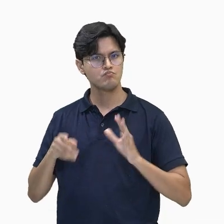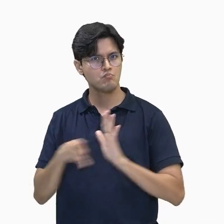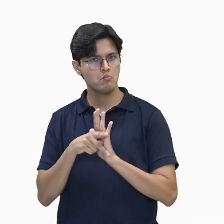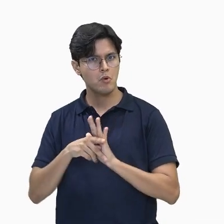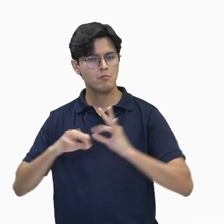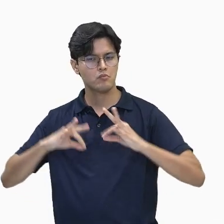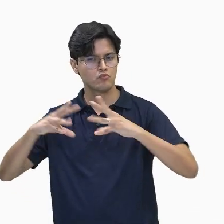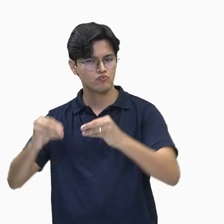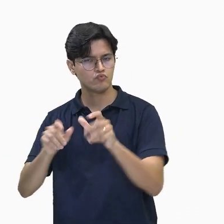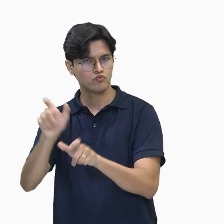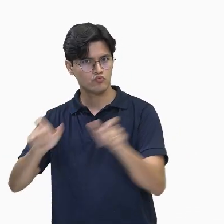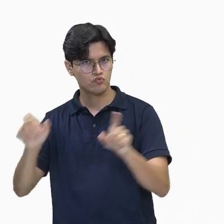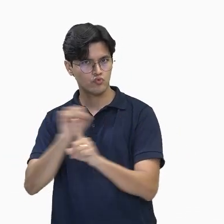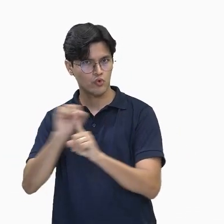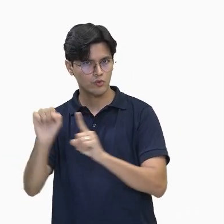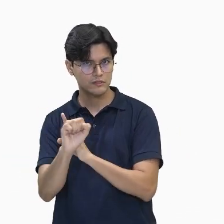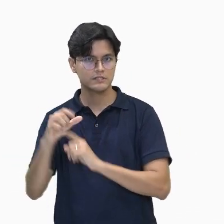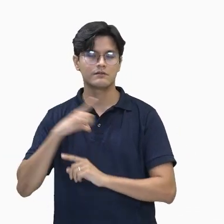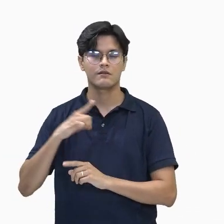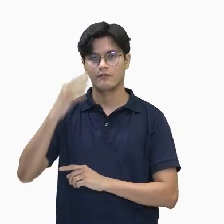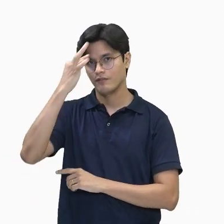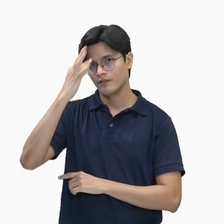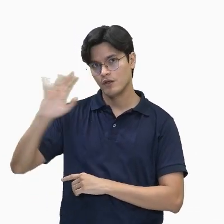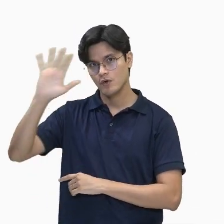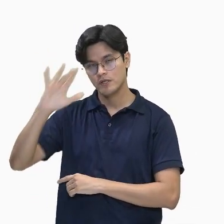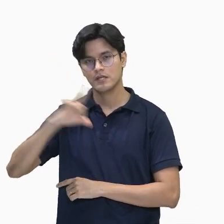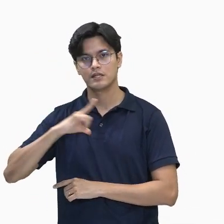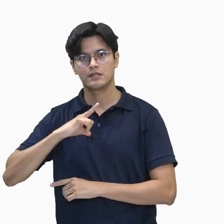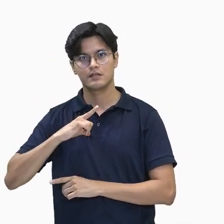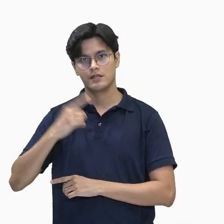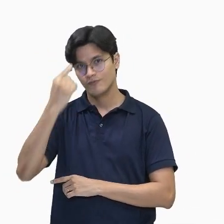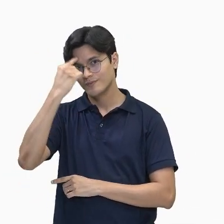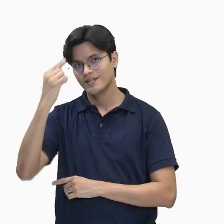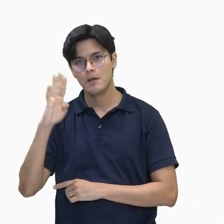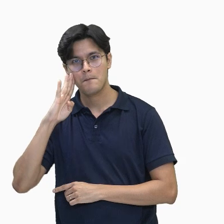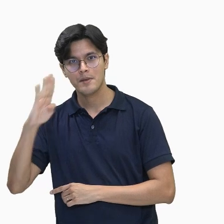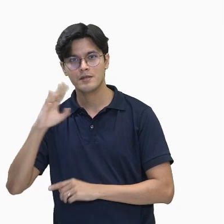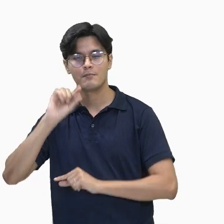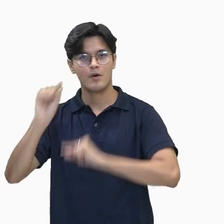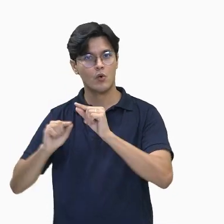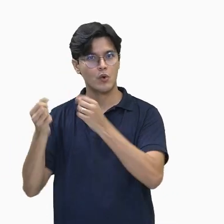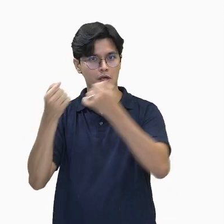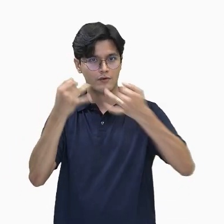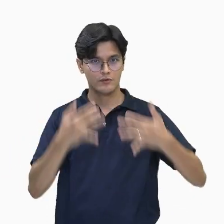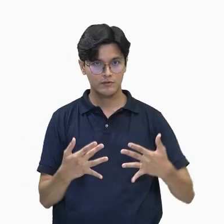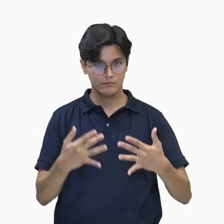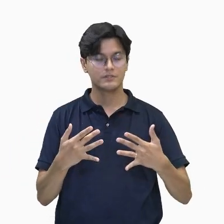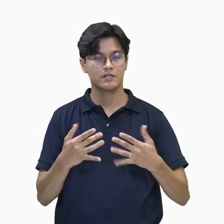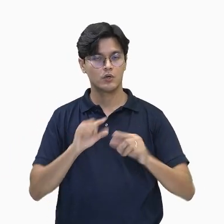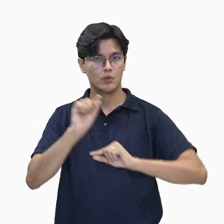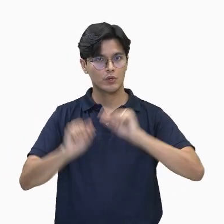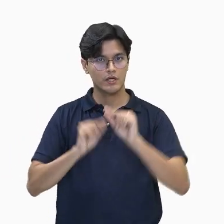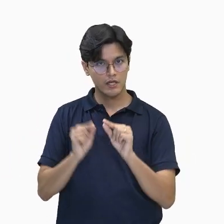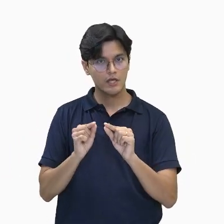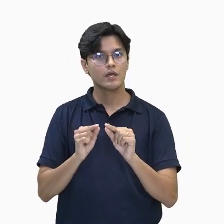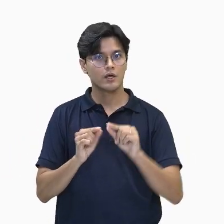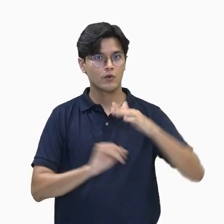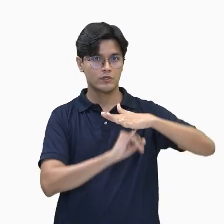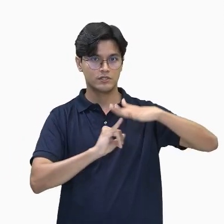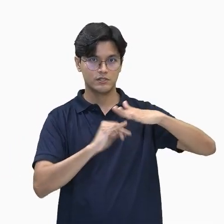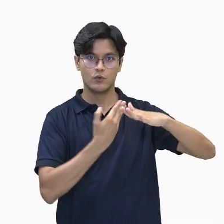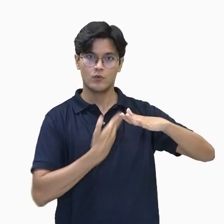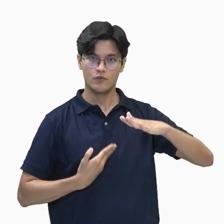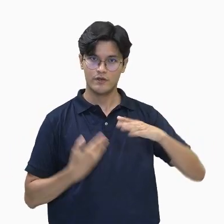teoria tem como ideia central a defesa de que o Estado deve intervir na economia e na